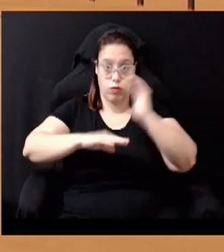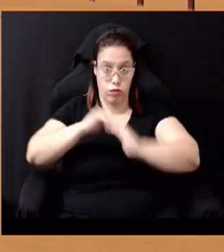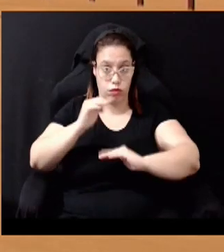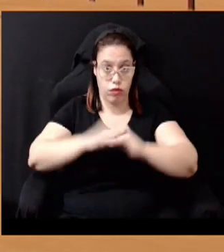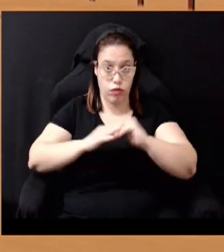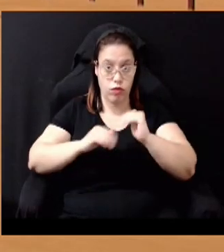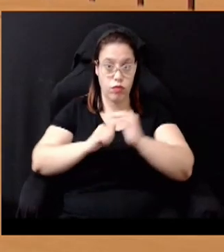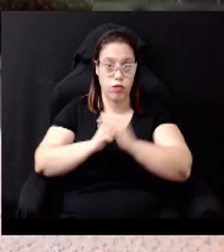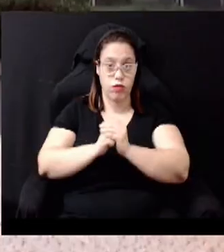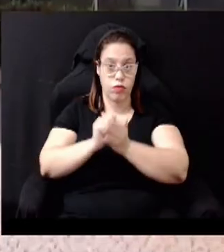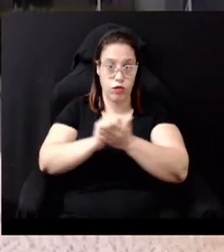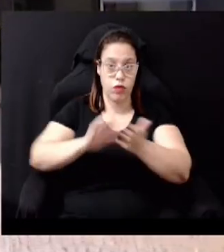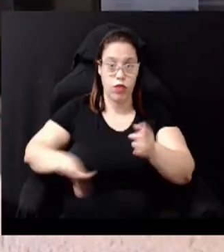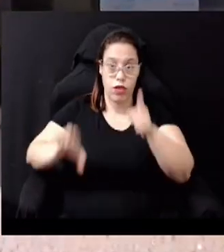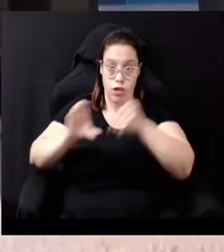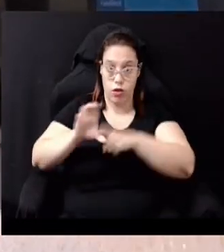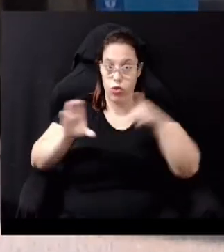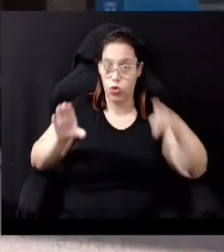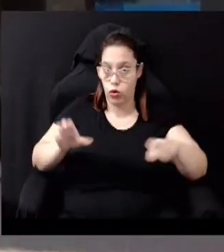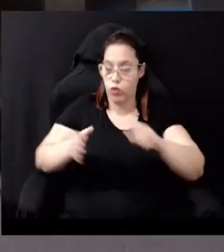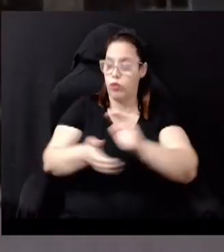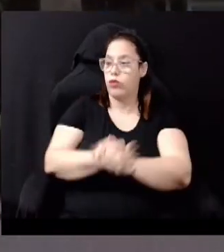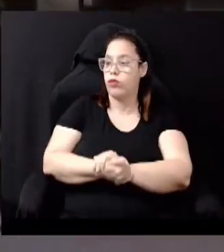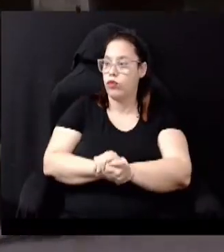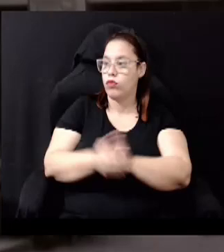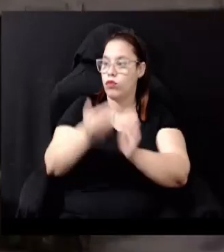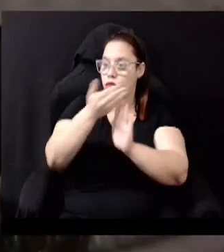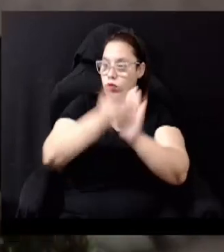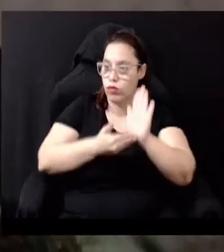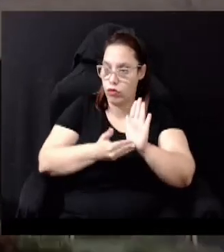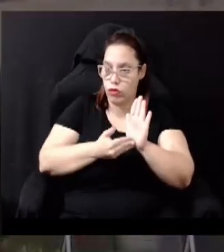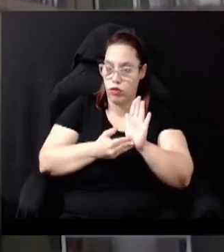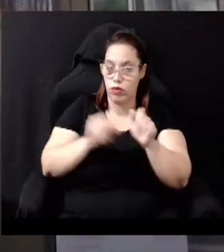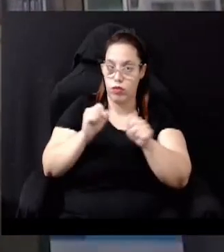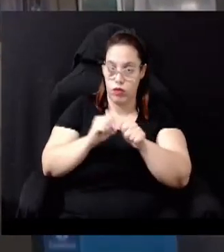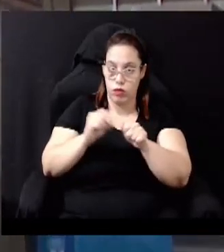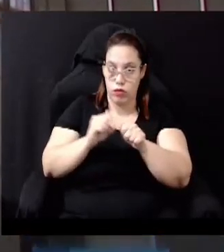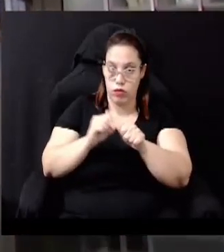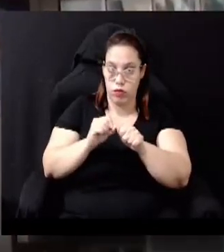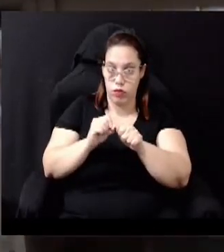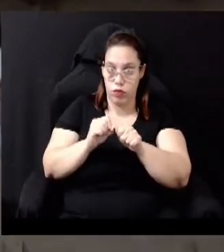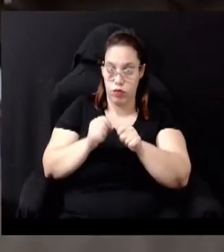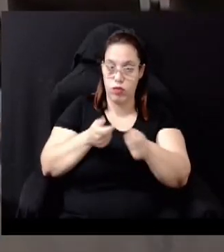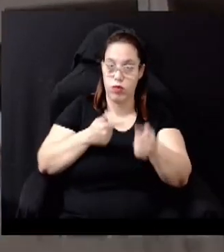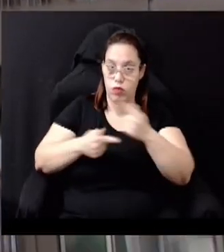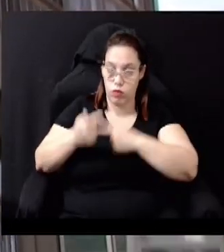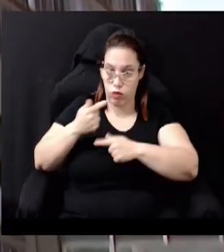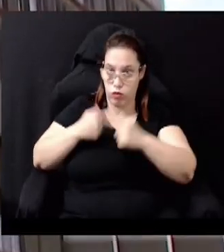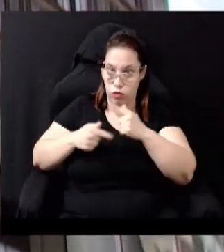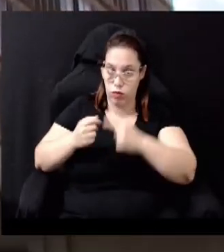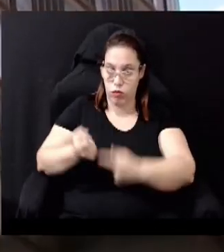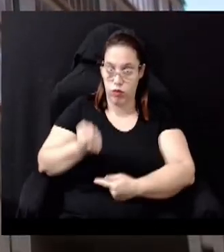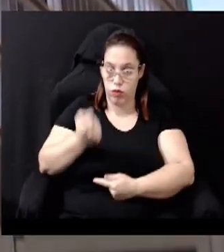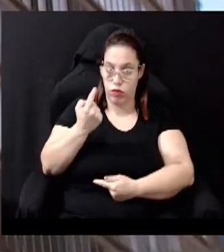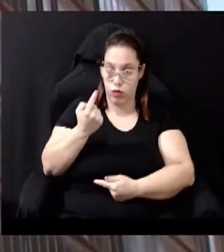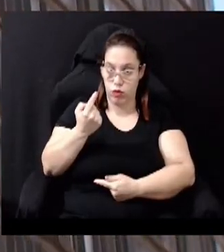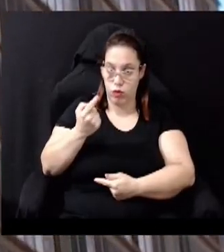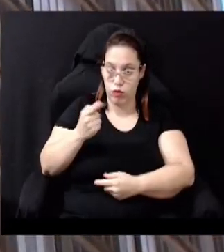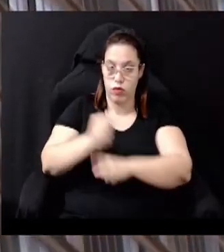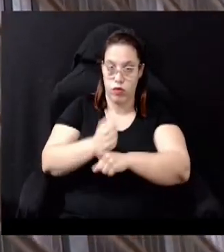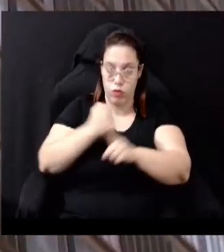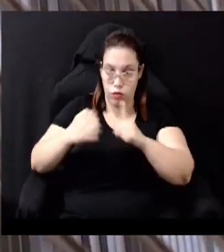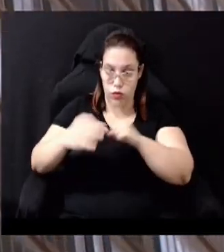atividades autônomas. Um levantamento realizado pelo Departamento de Gestão do Sistema Único de Assistência Social no